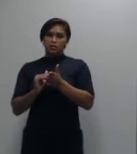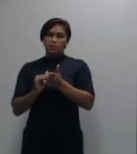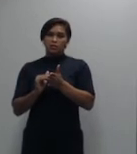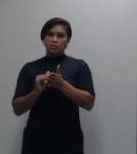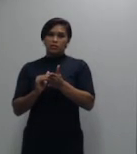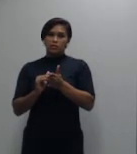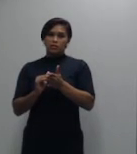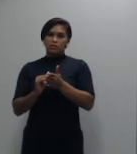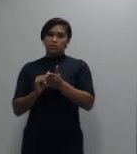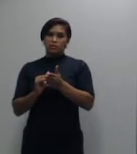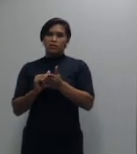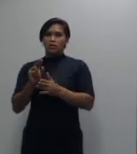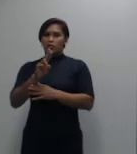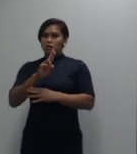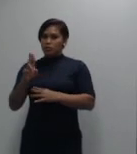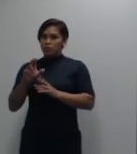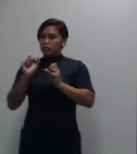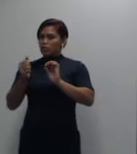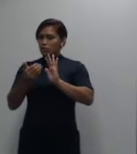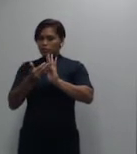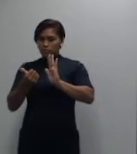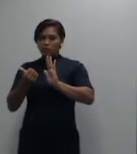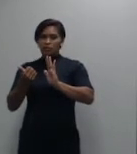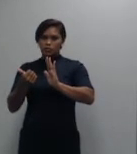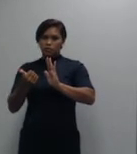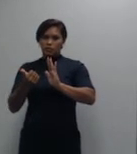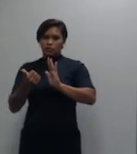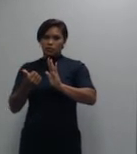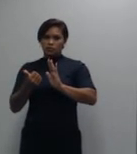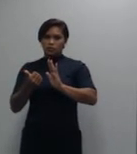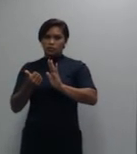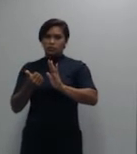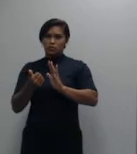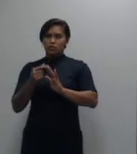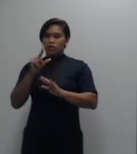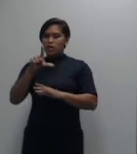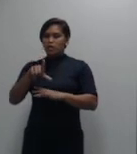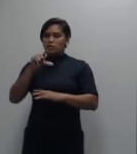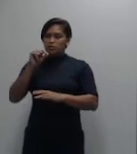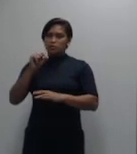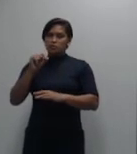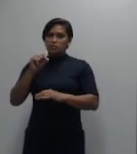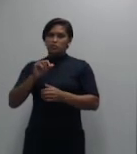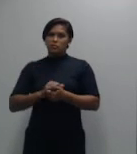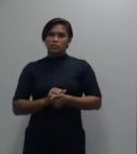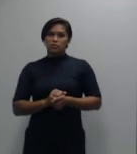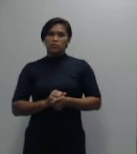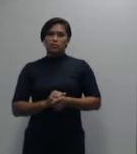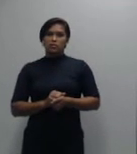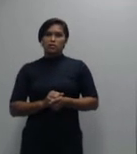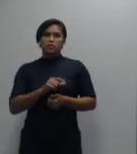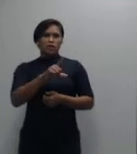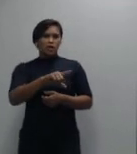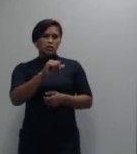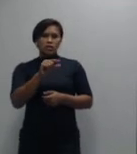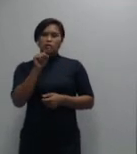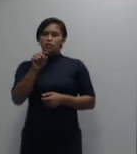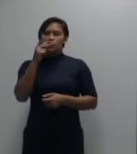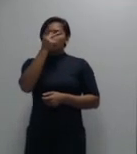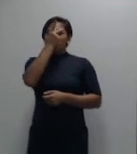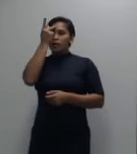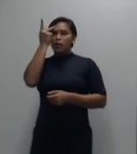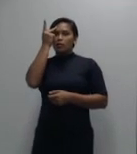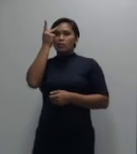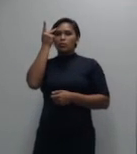a renomear ele pode retirar essa indicação indicação é doar pessoa do